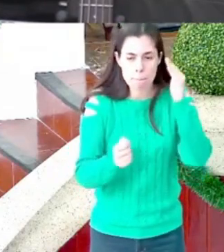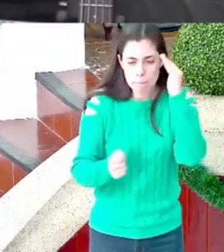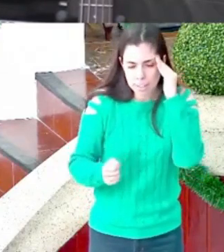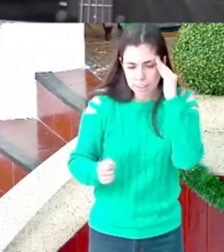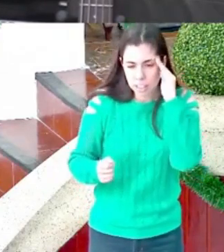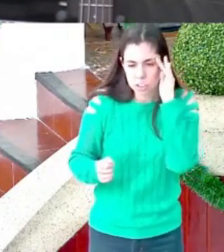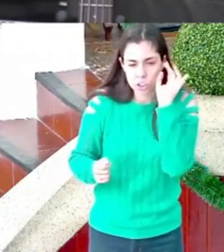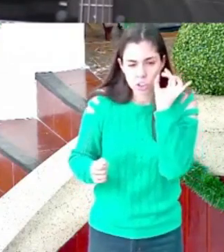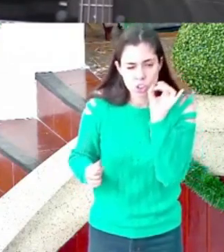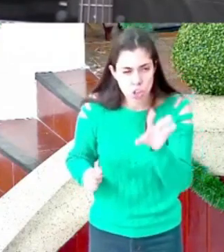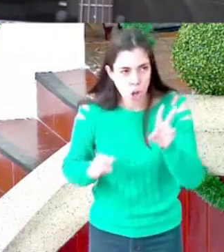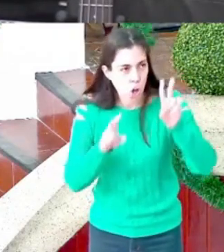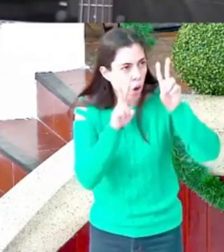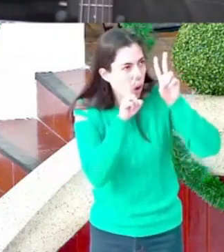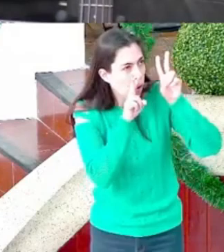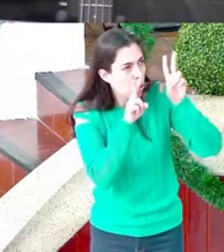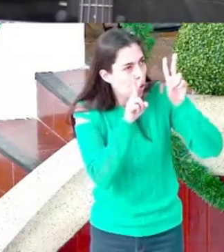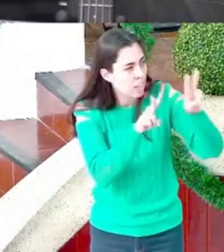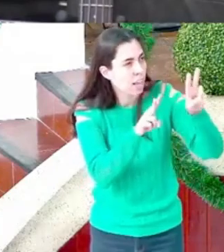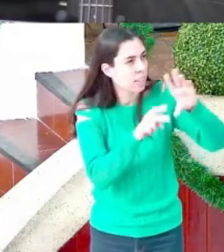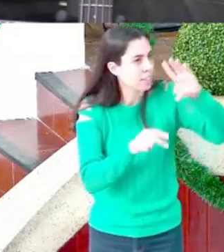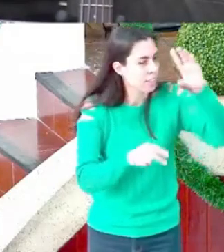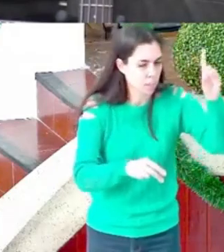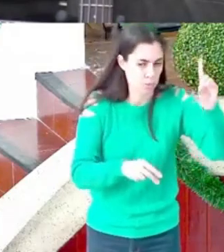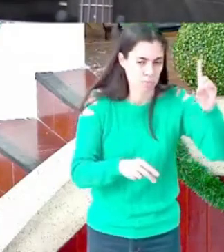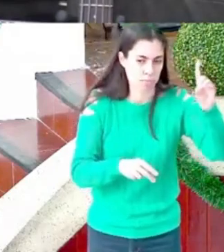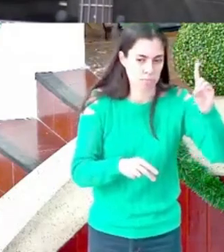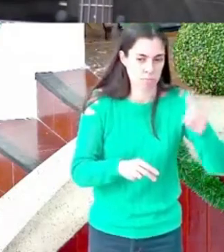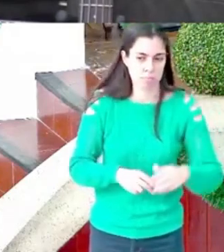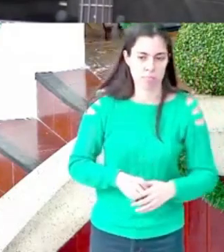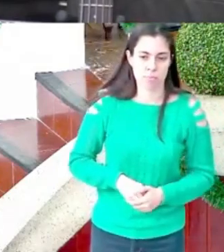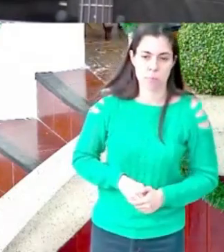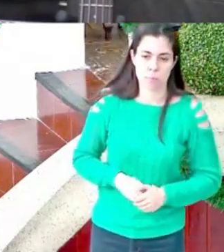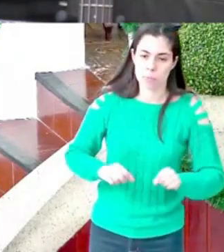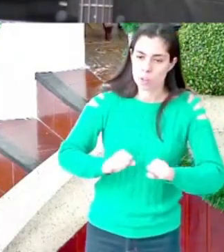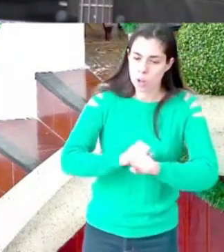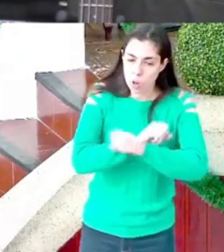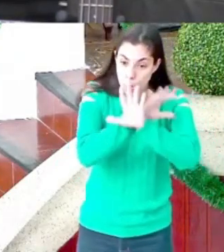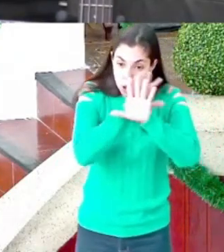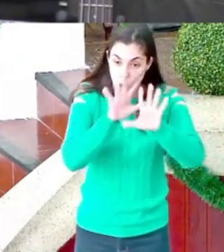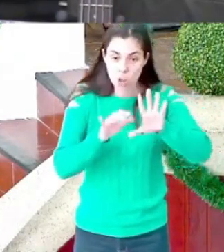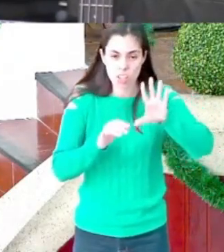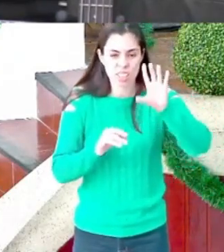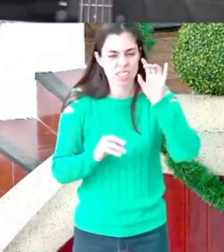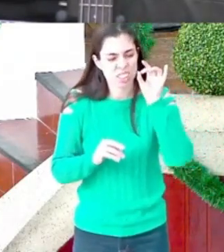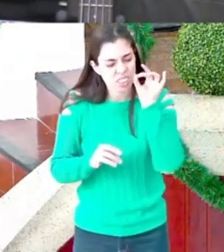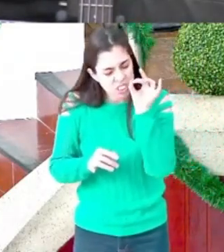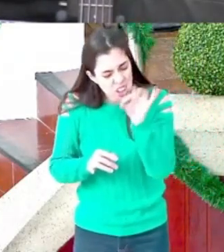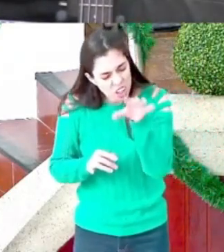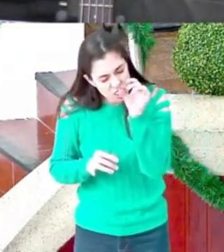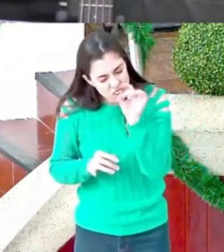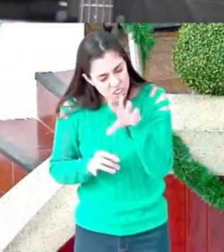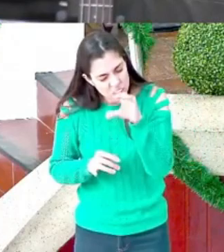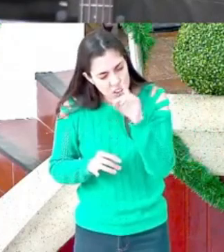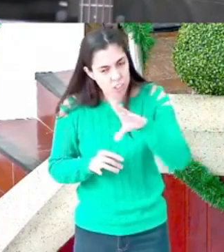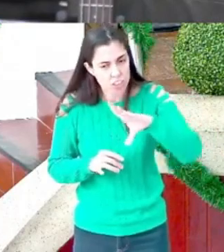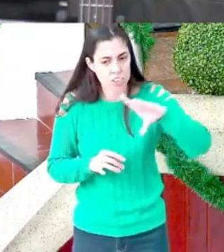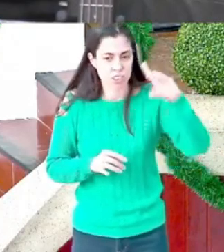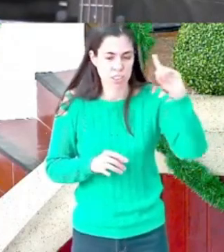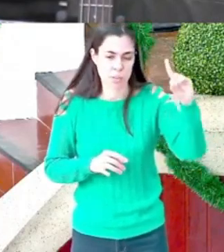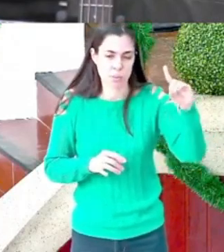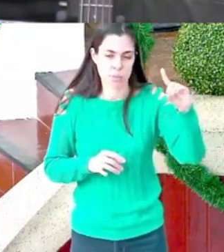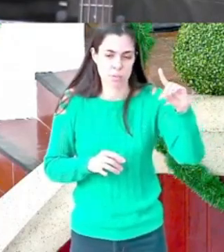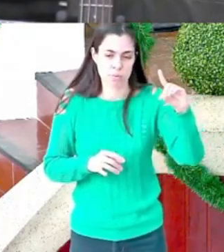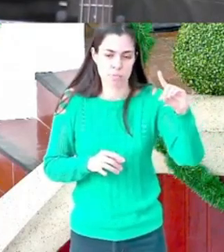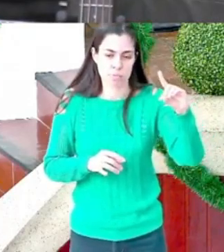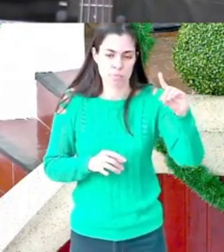diante das nossas boas obras, para que a glória no final seja somente de